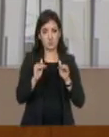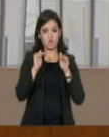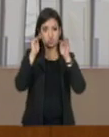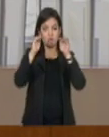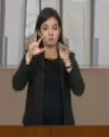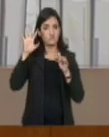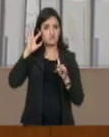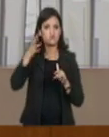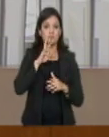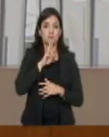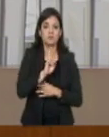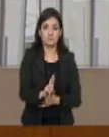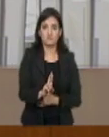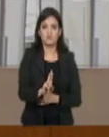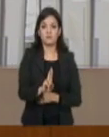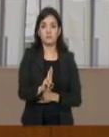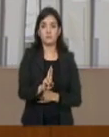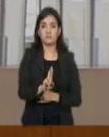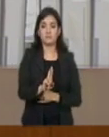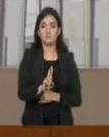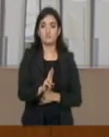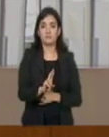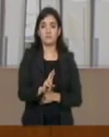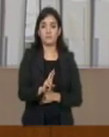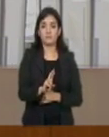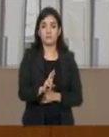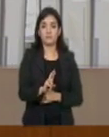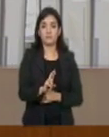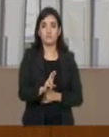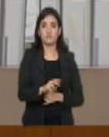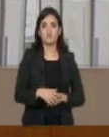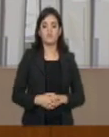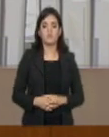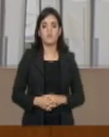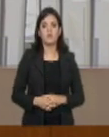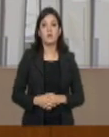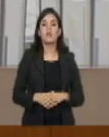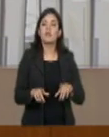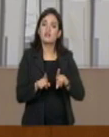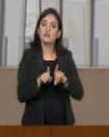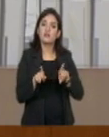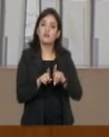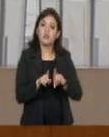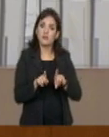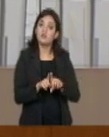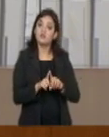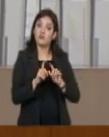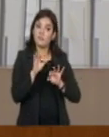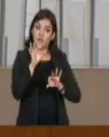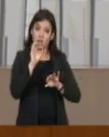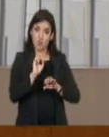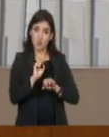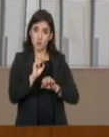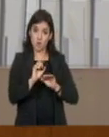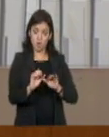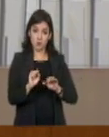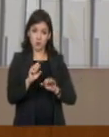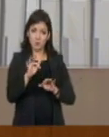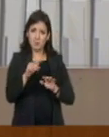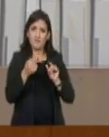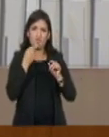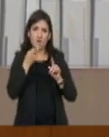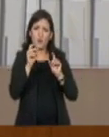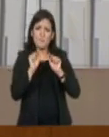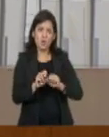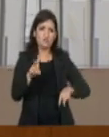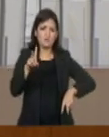veredictos, e a vigente posição do Supremo de que pode ter execução em segunda instância, essa execução em segunda instância só